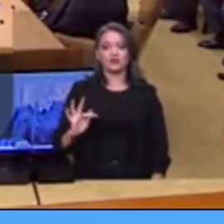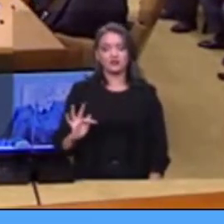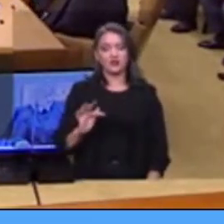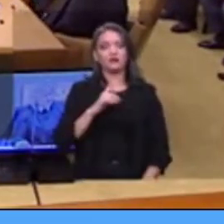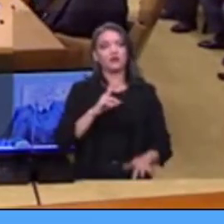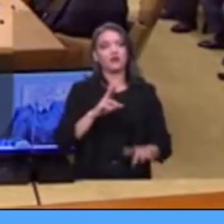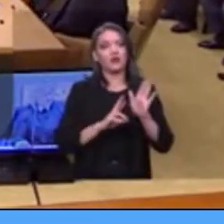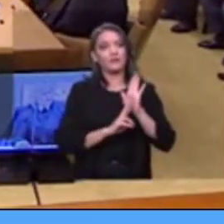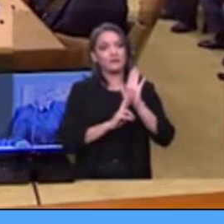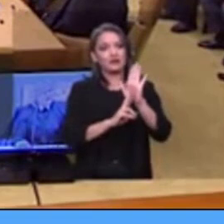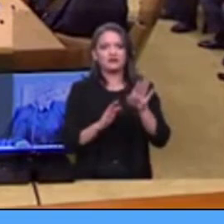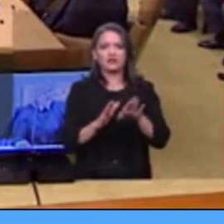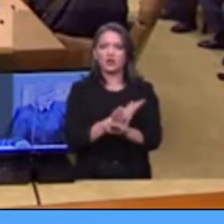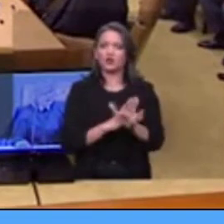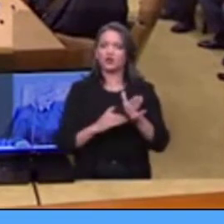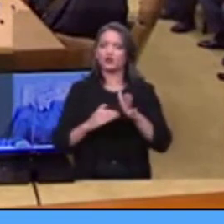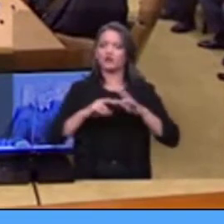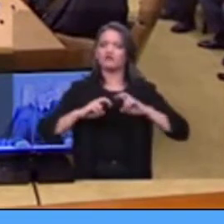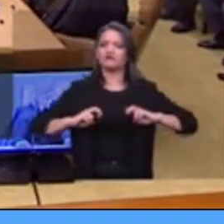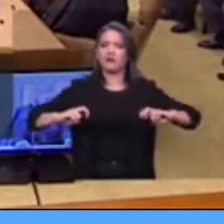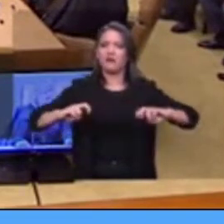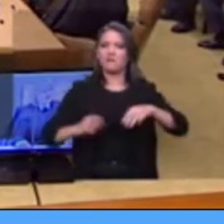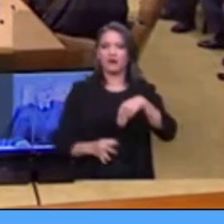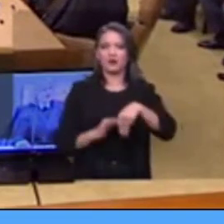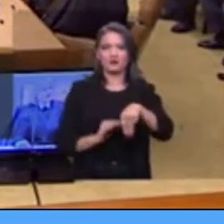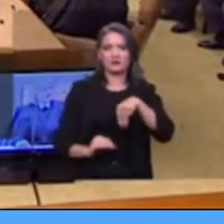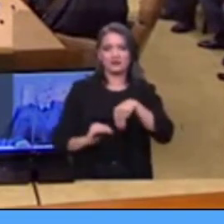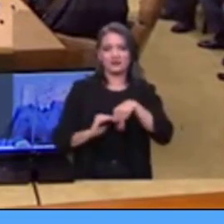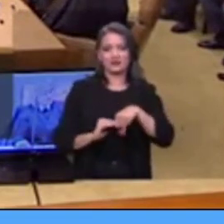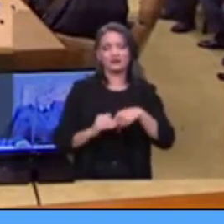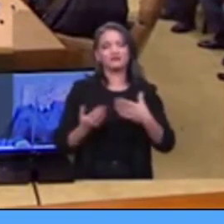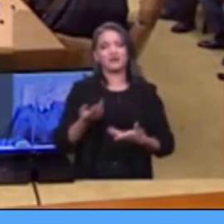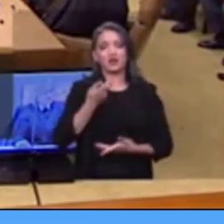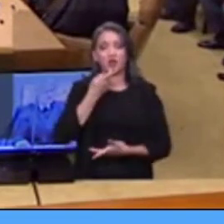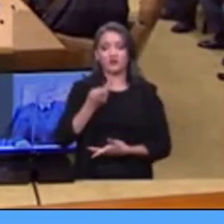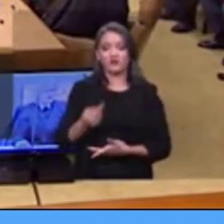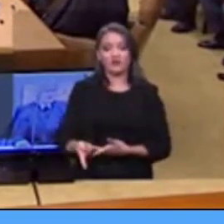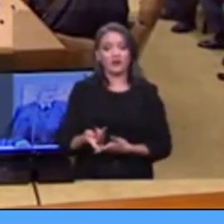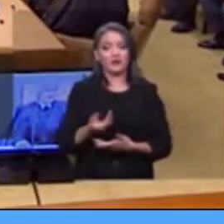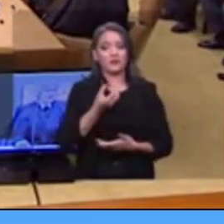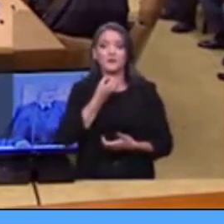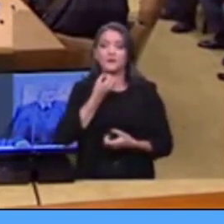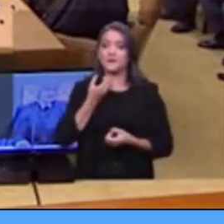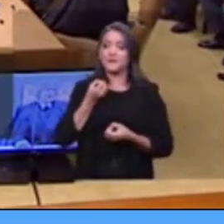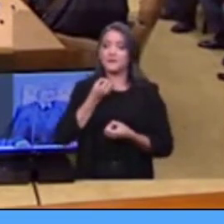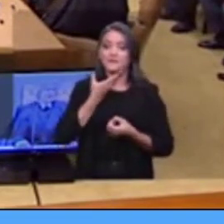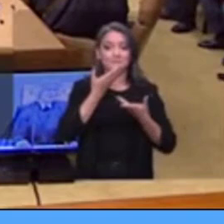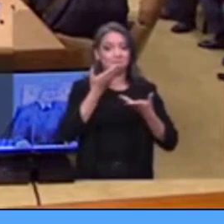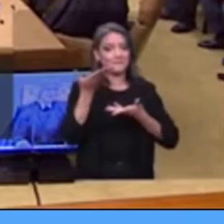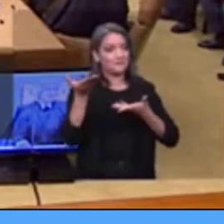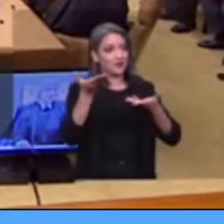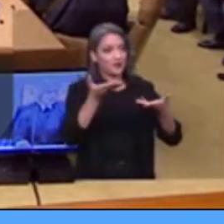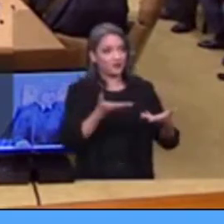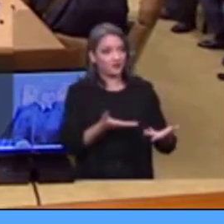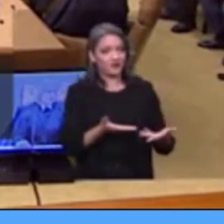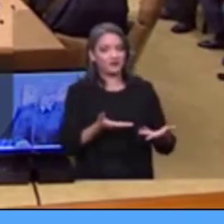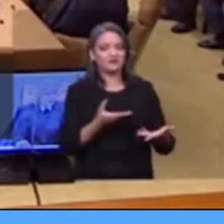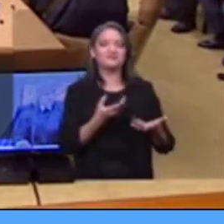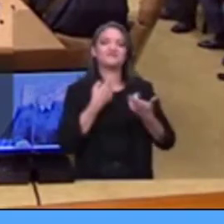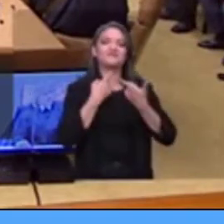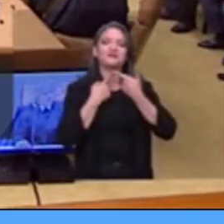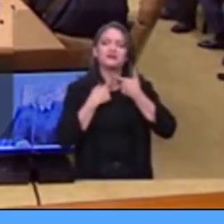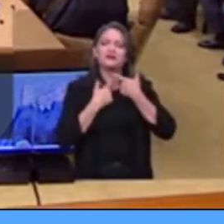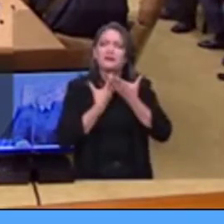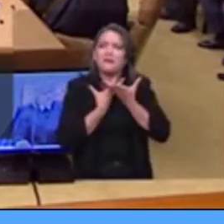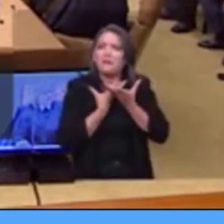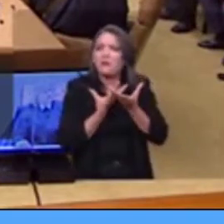todo o colegiado, quero dar a Vossa Excelência as boas-vindas, desejando-lhe muita,